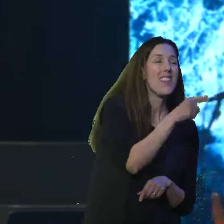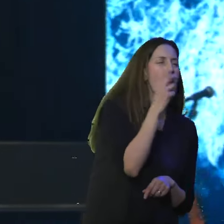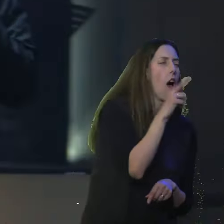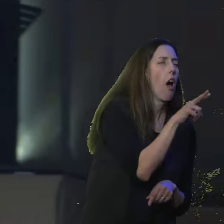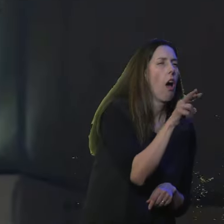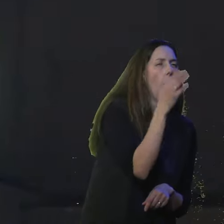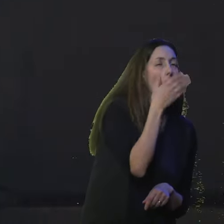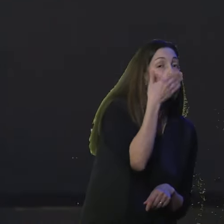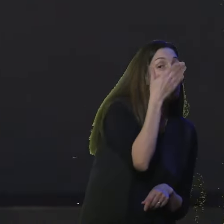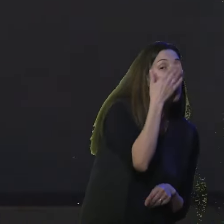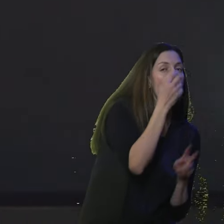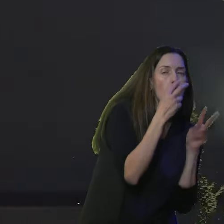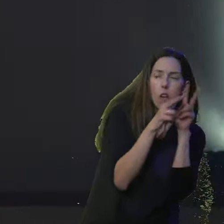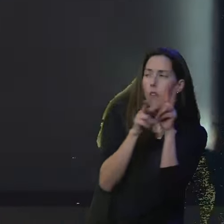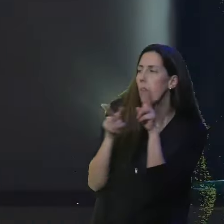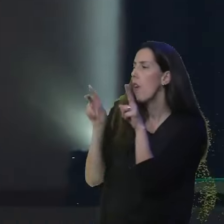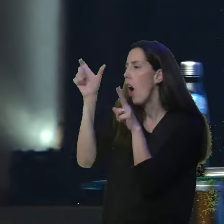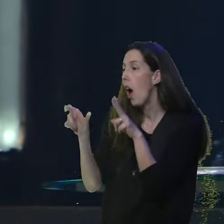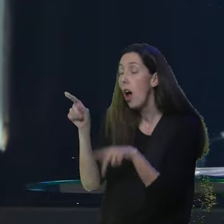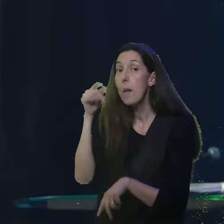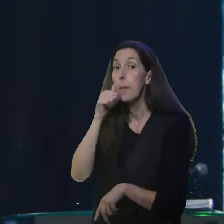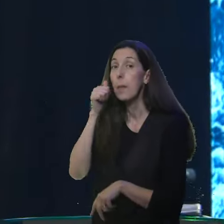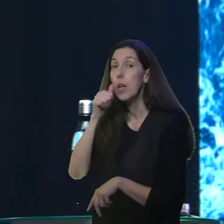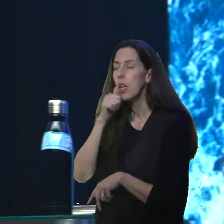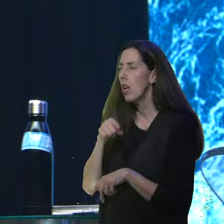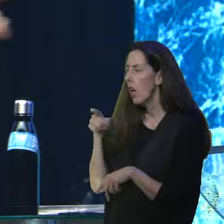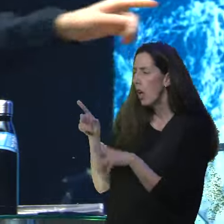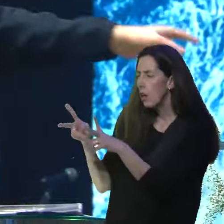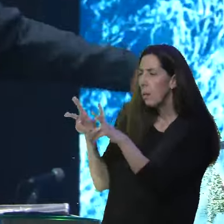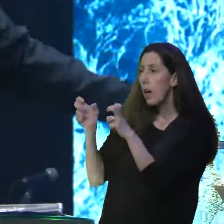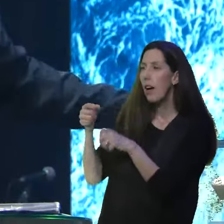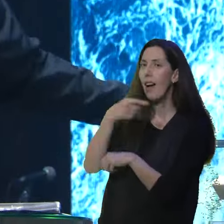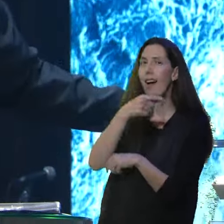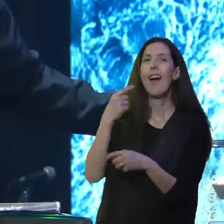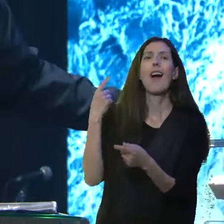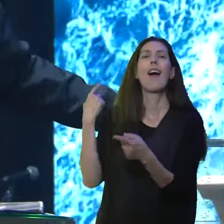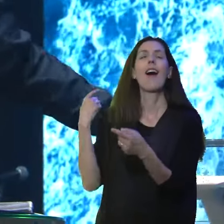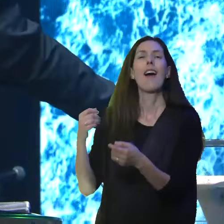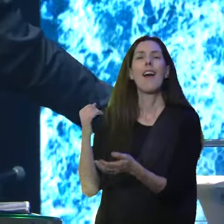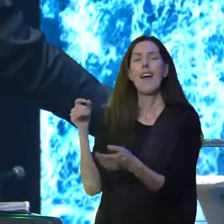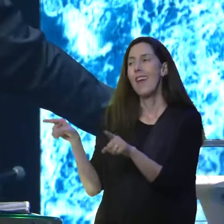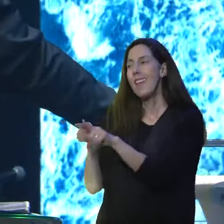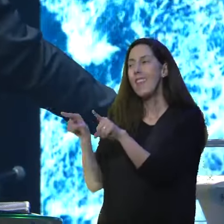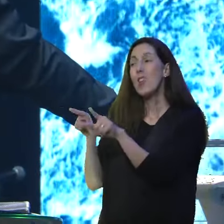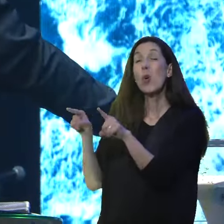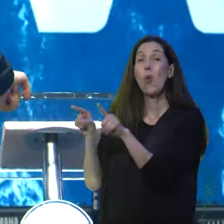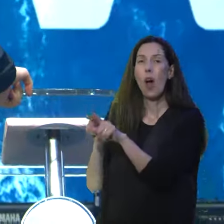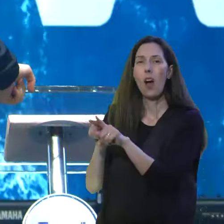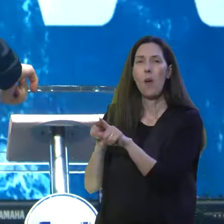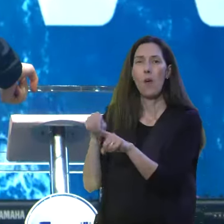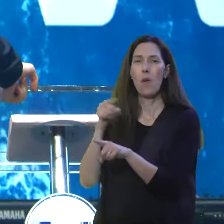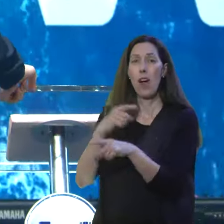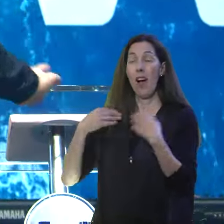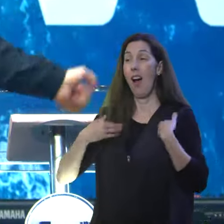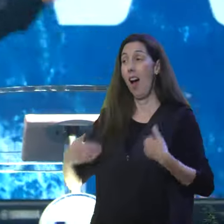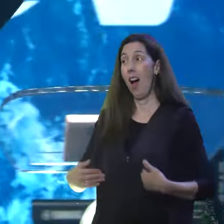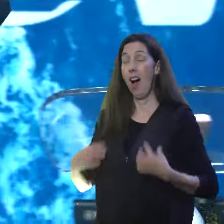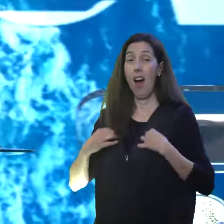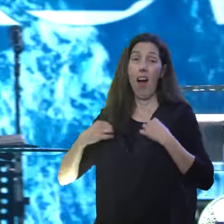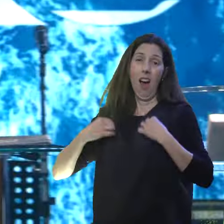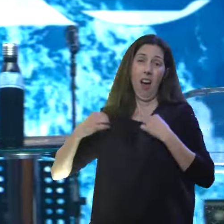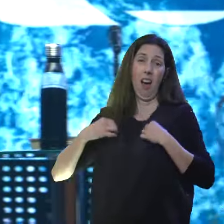Quando um menino te vê assim, com esse tipo de roupa, esse é o tipo de roupa da mulher imoral aqui de Provérbios 7.